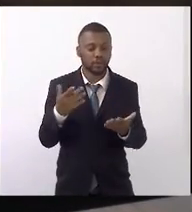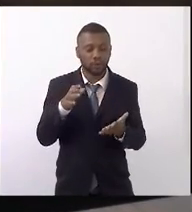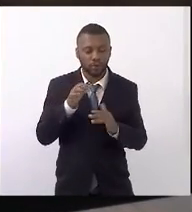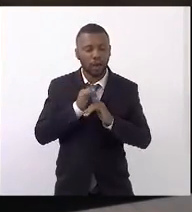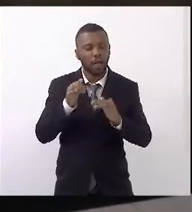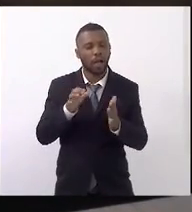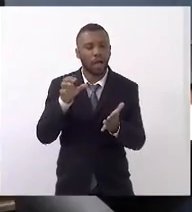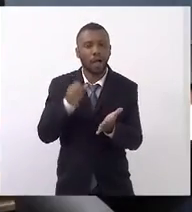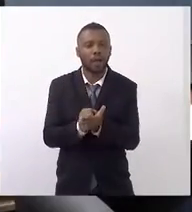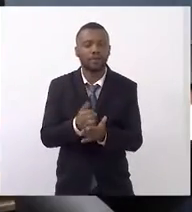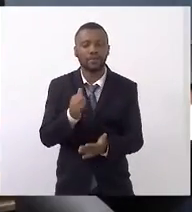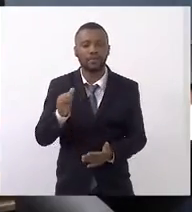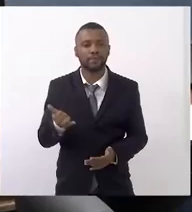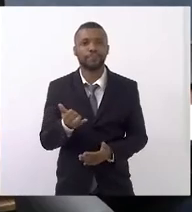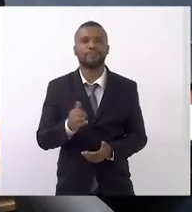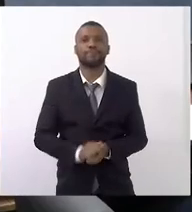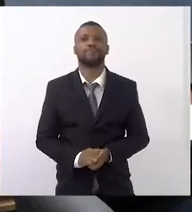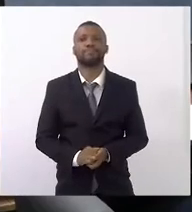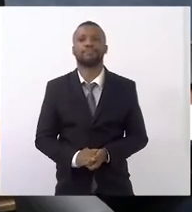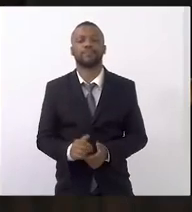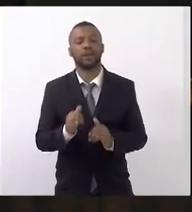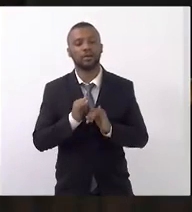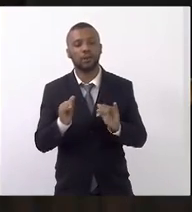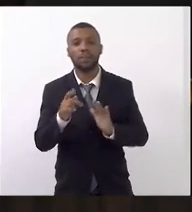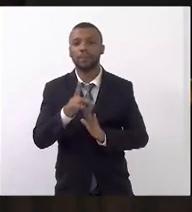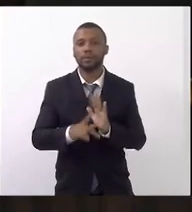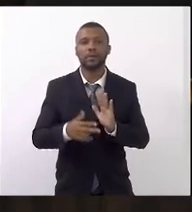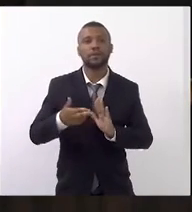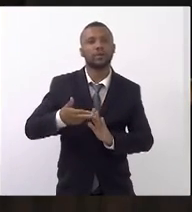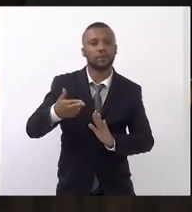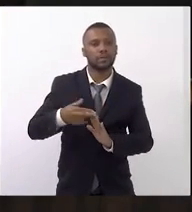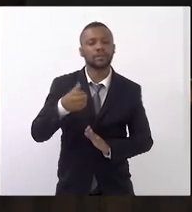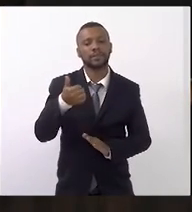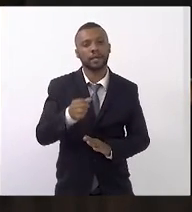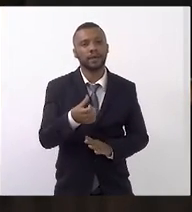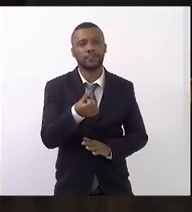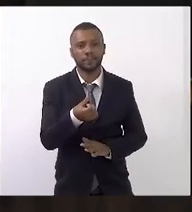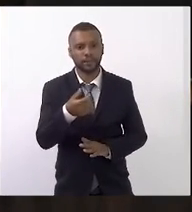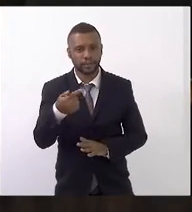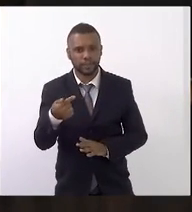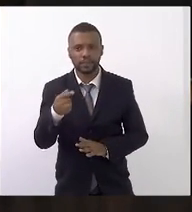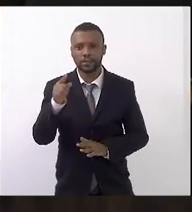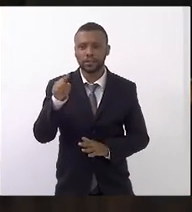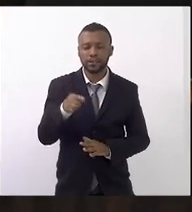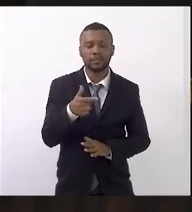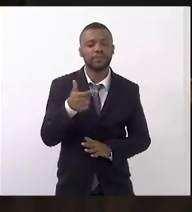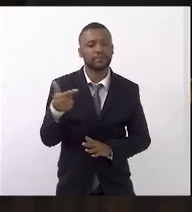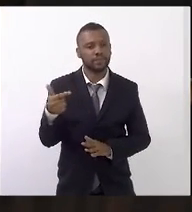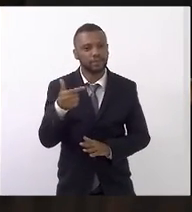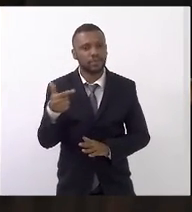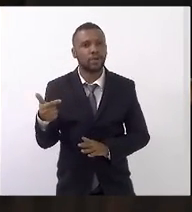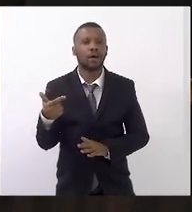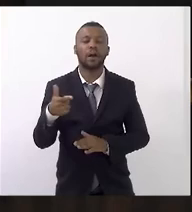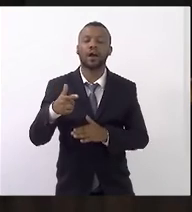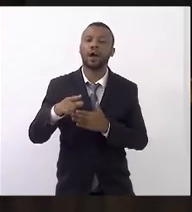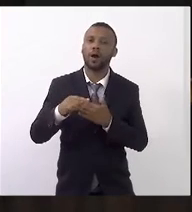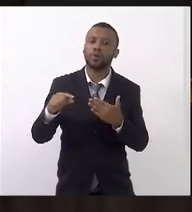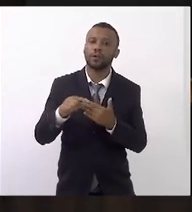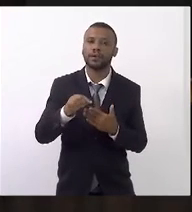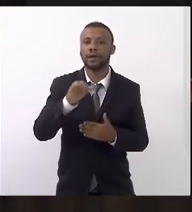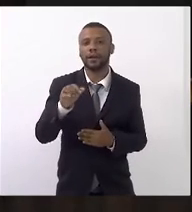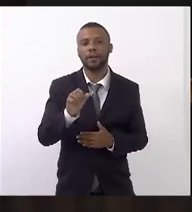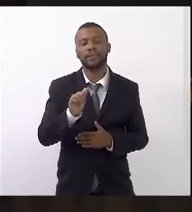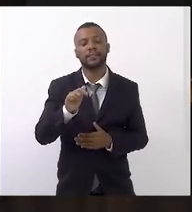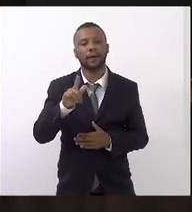registro. Anuncio. Projeto de resolução 1067 de 22, de autoria do deputado Jalmir Júnior,